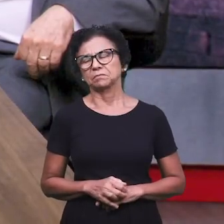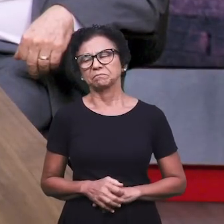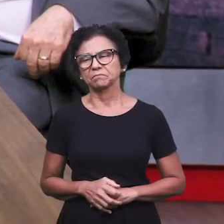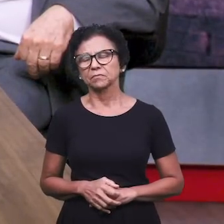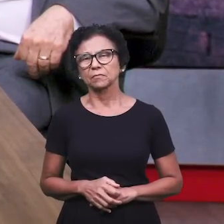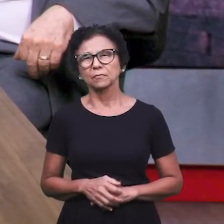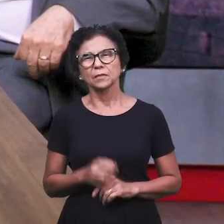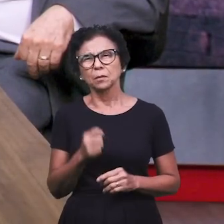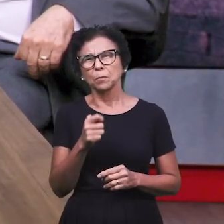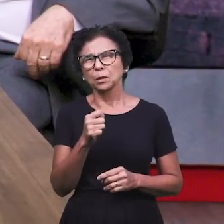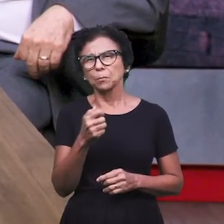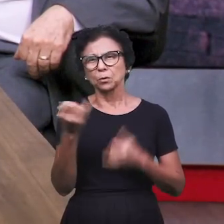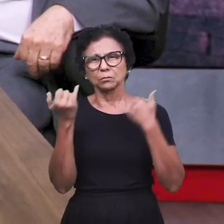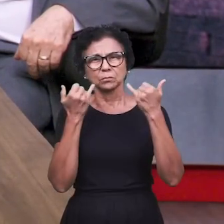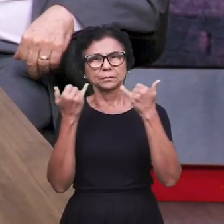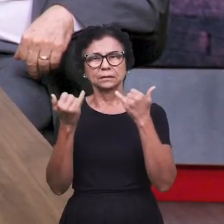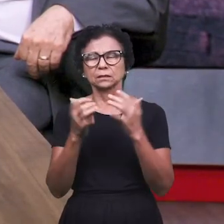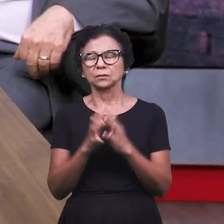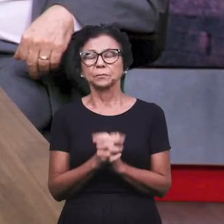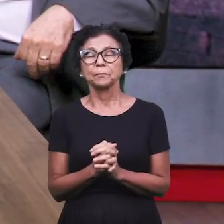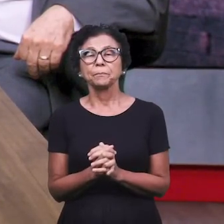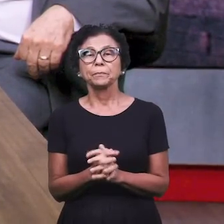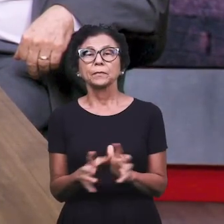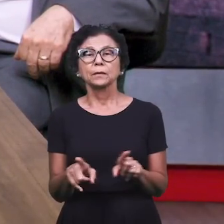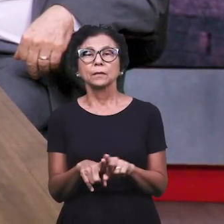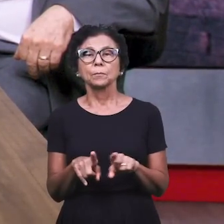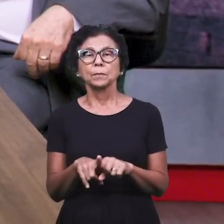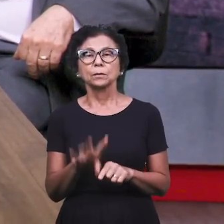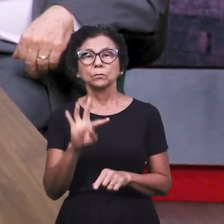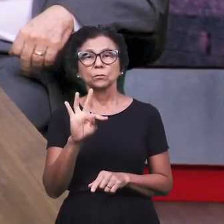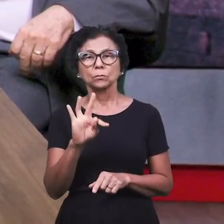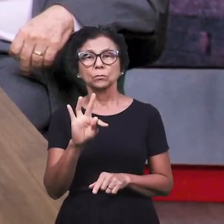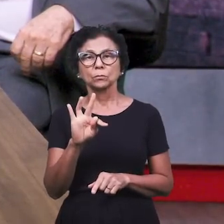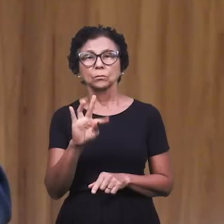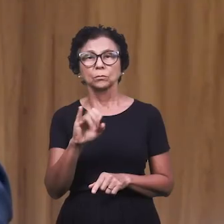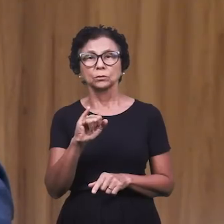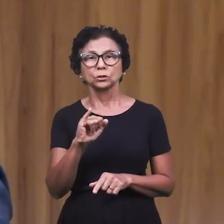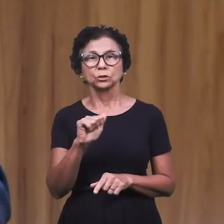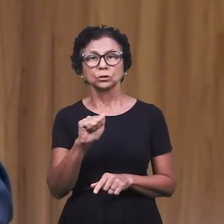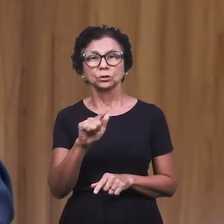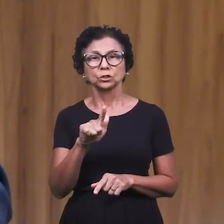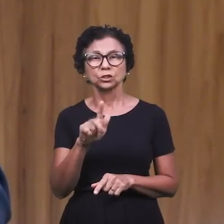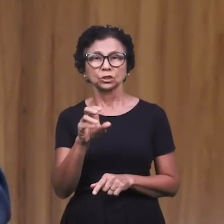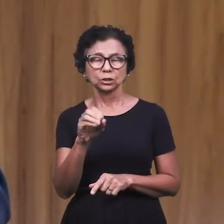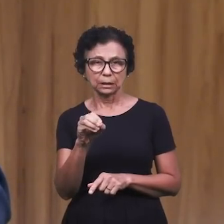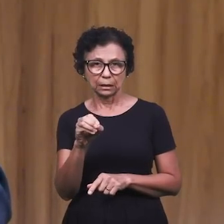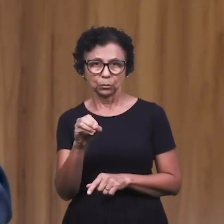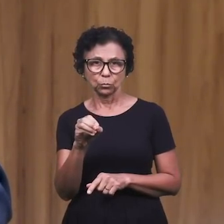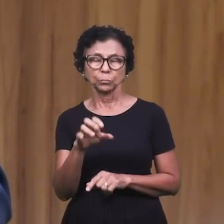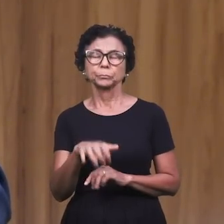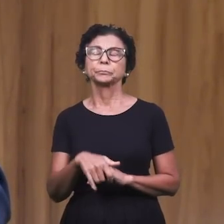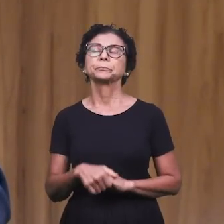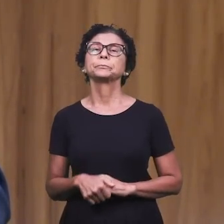temos também agora o Tiago Menor, né? Fala que ele pregou na Palestina, no